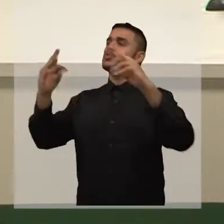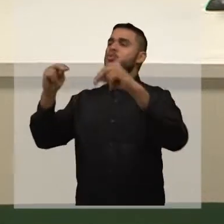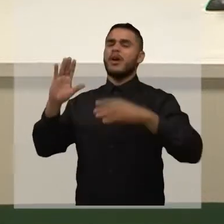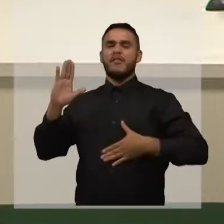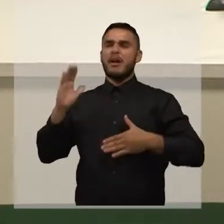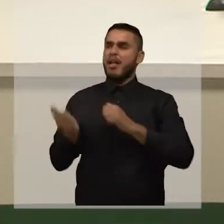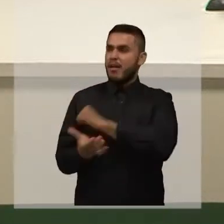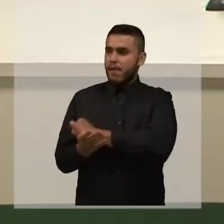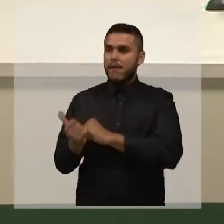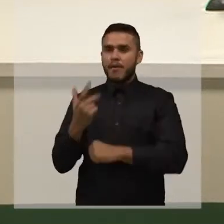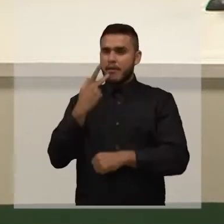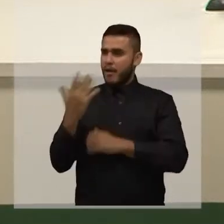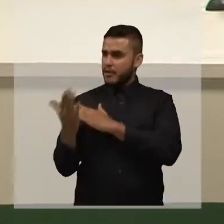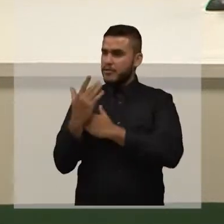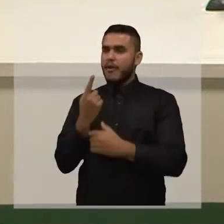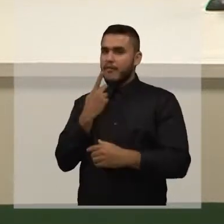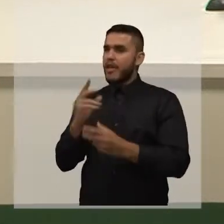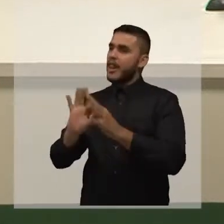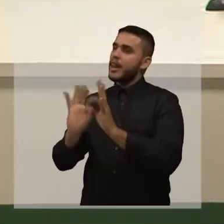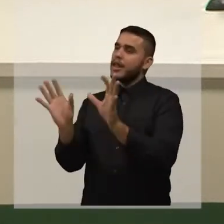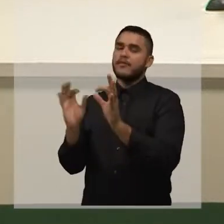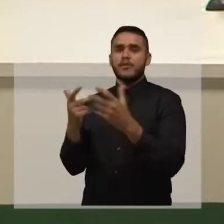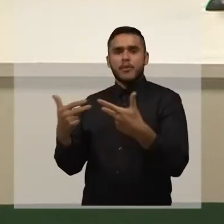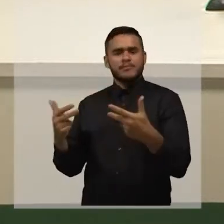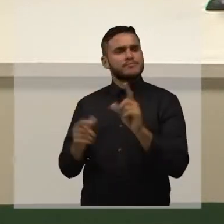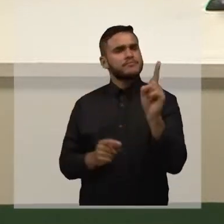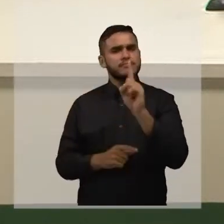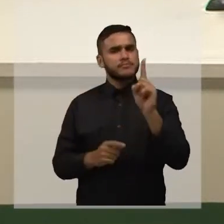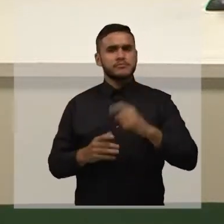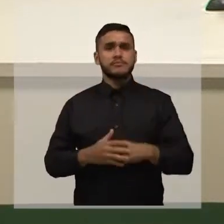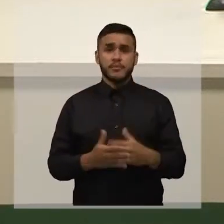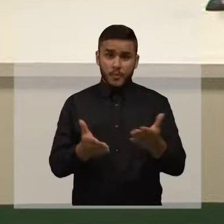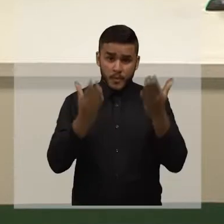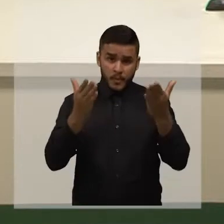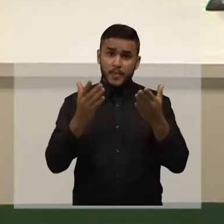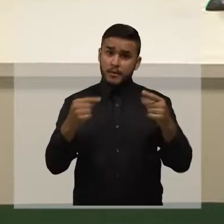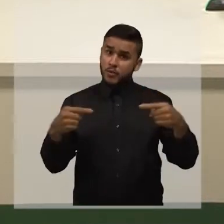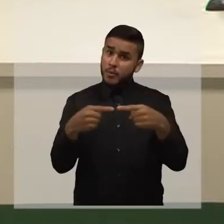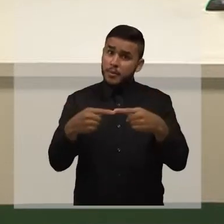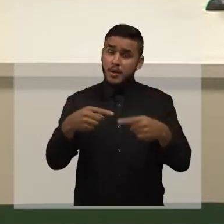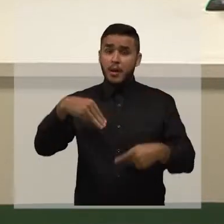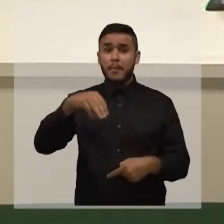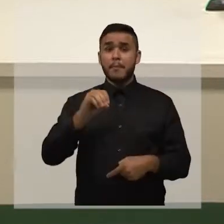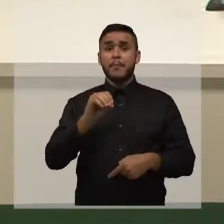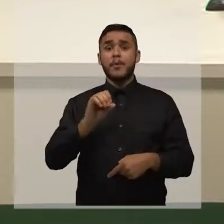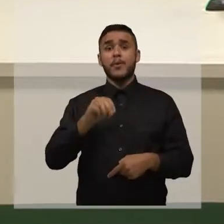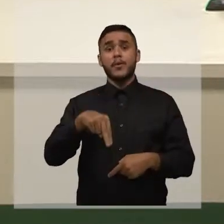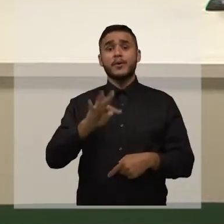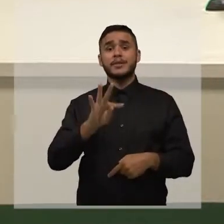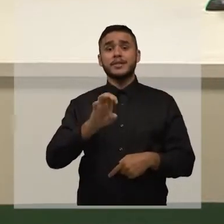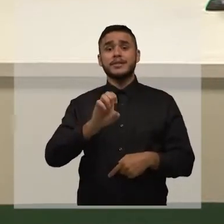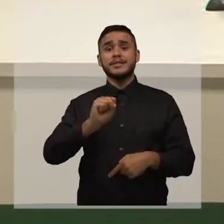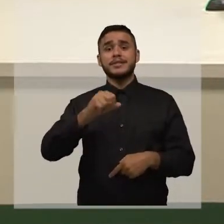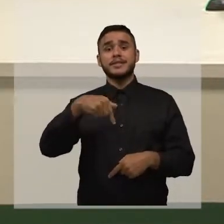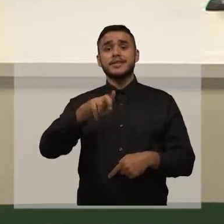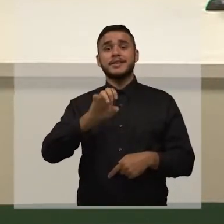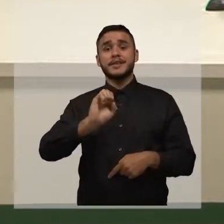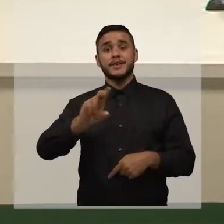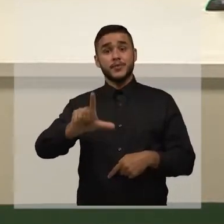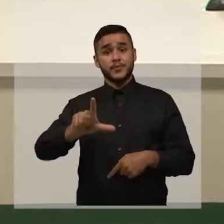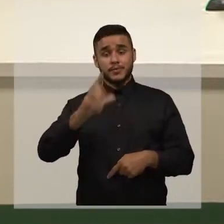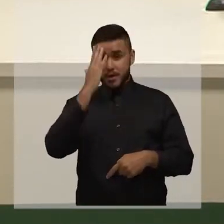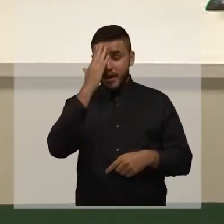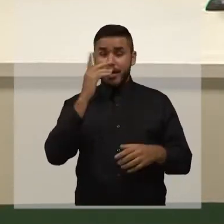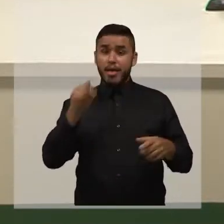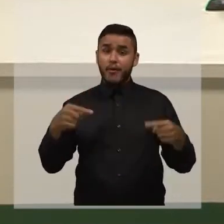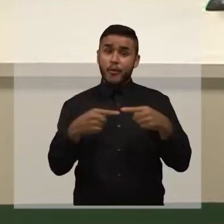a democracia, nossa aqui baseada no pensamento de Montesquieu, nós somos baseados em 3 poderes.